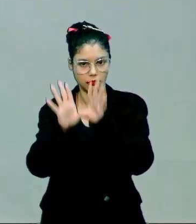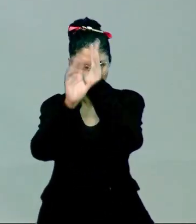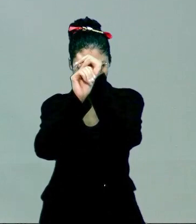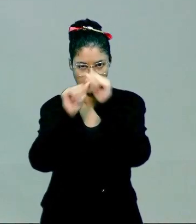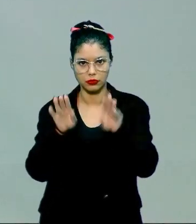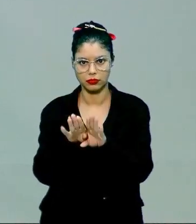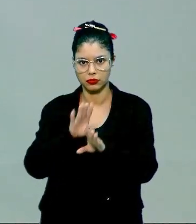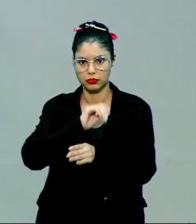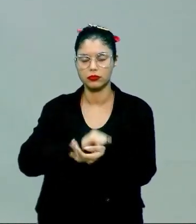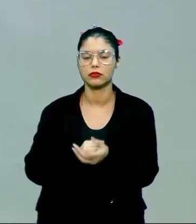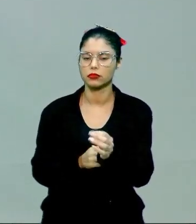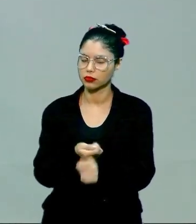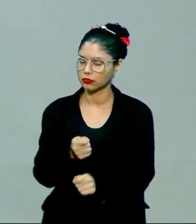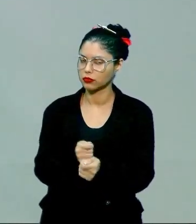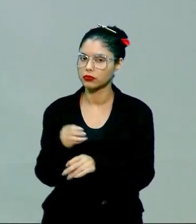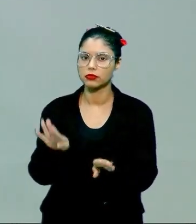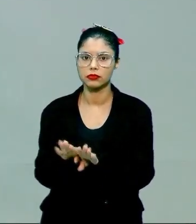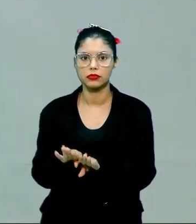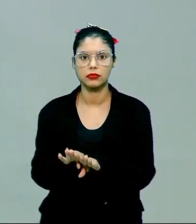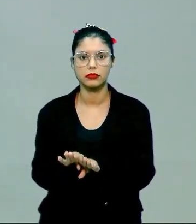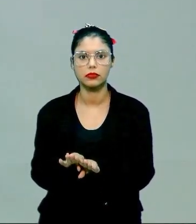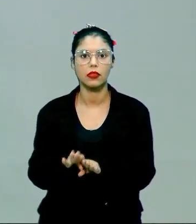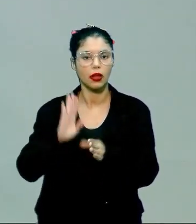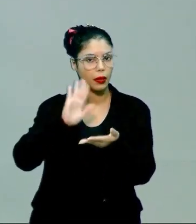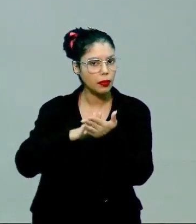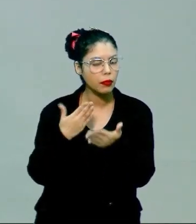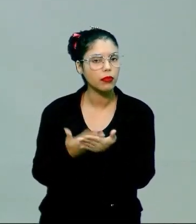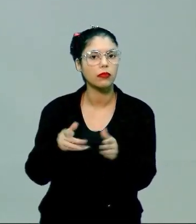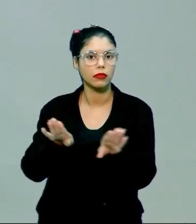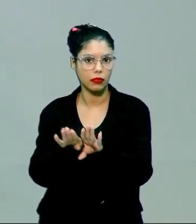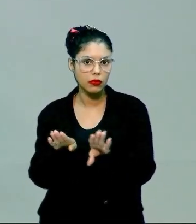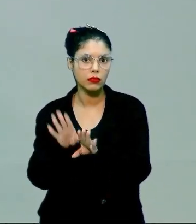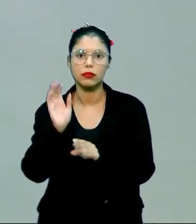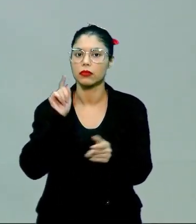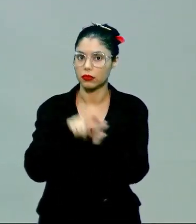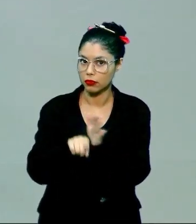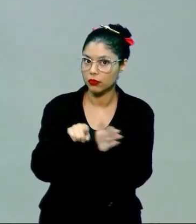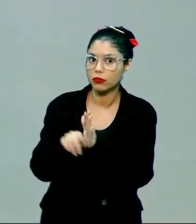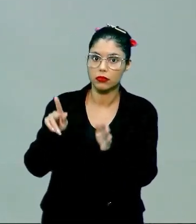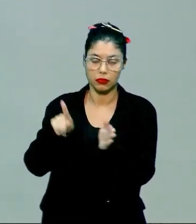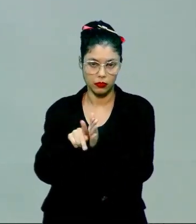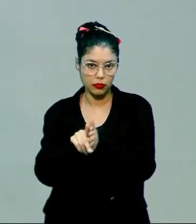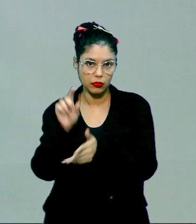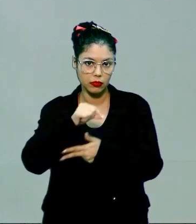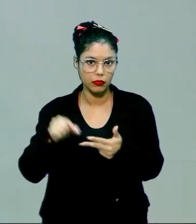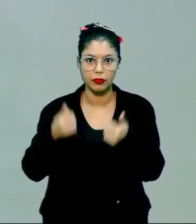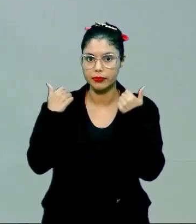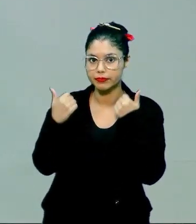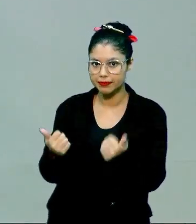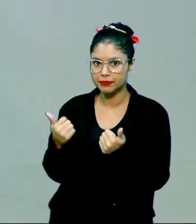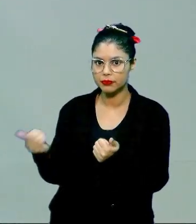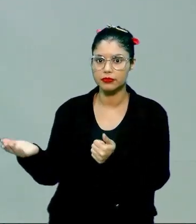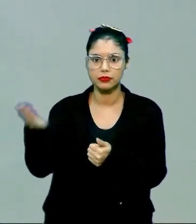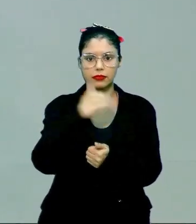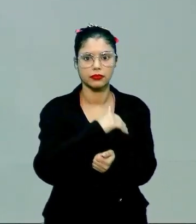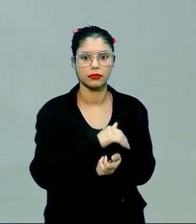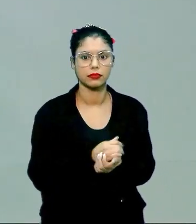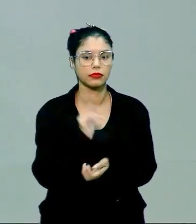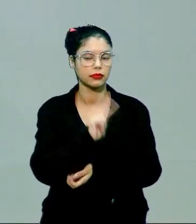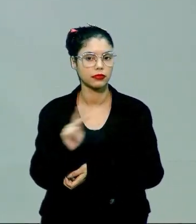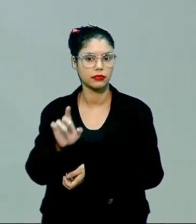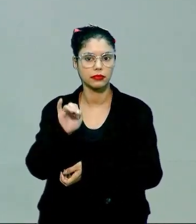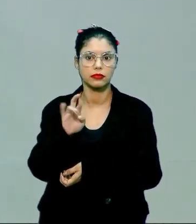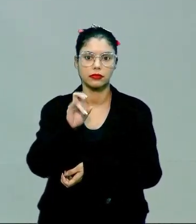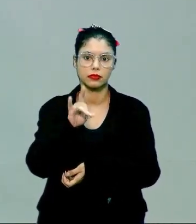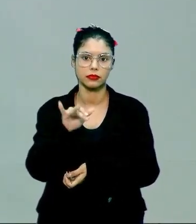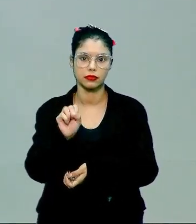para que você tenha o controle e o domínio na interpretação das questões que caem no Enem. Beleza? Vem comigo então, eu sou o